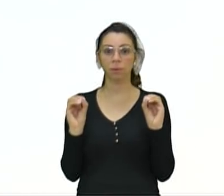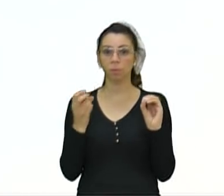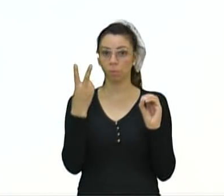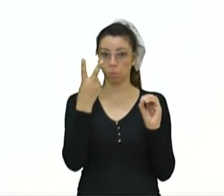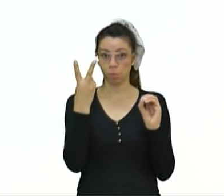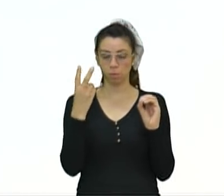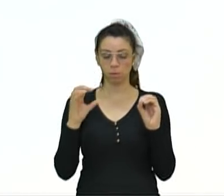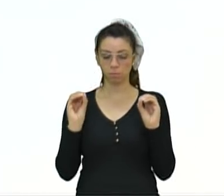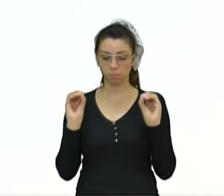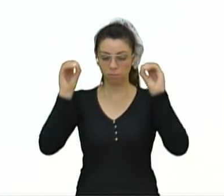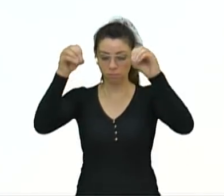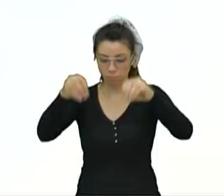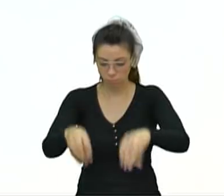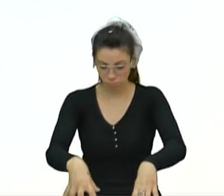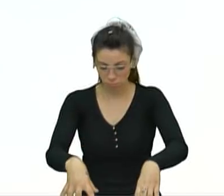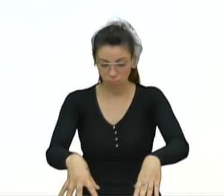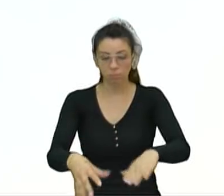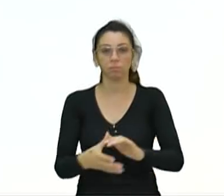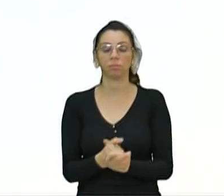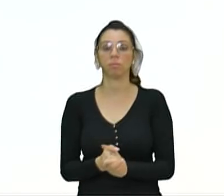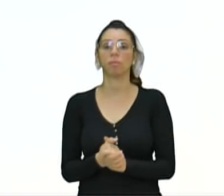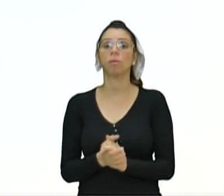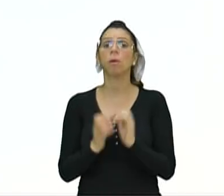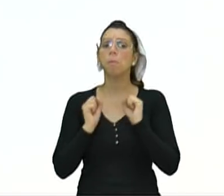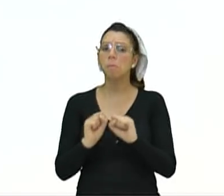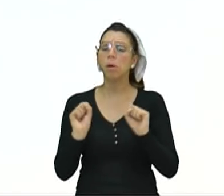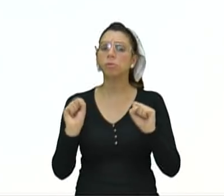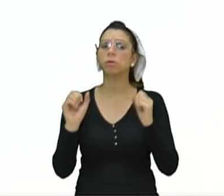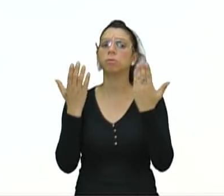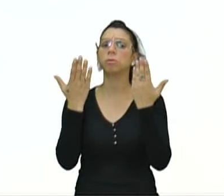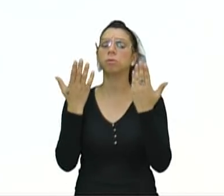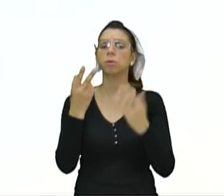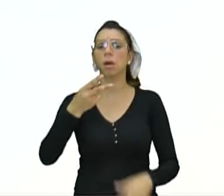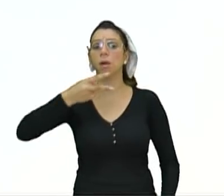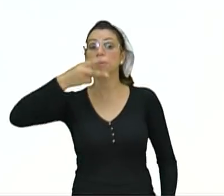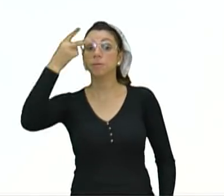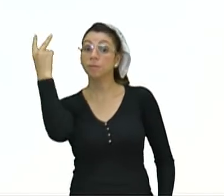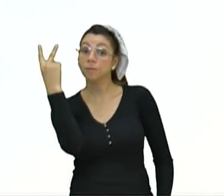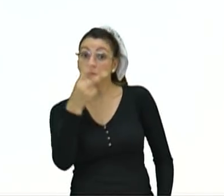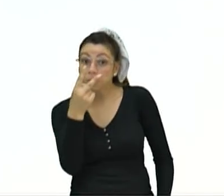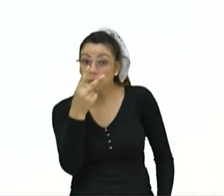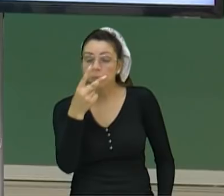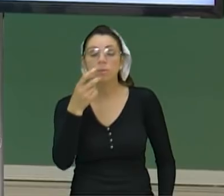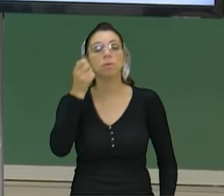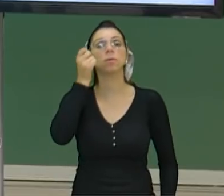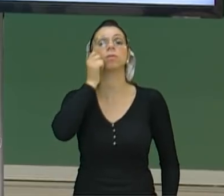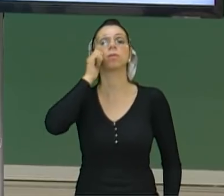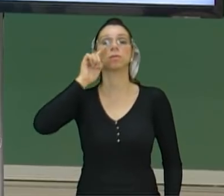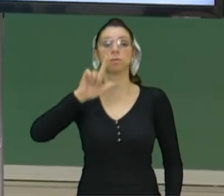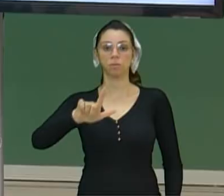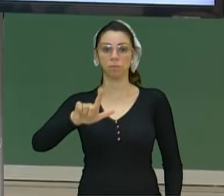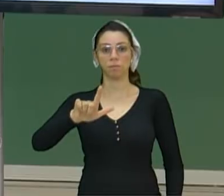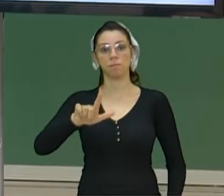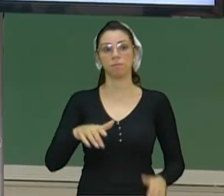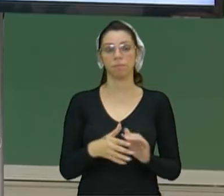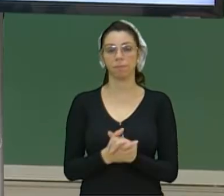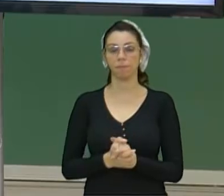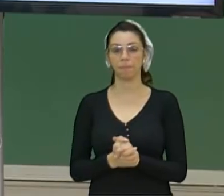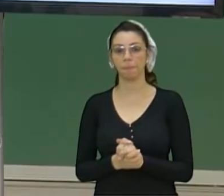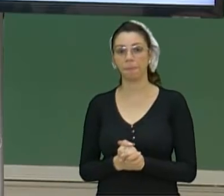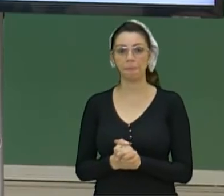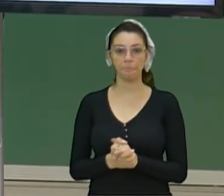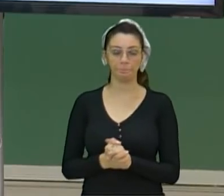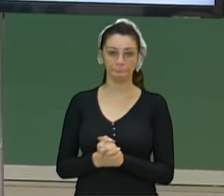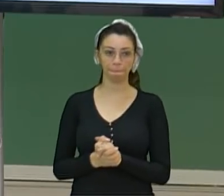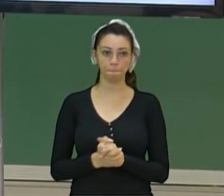tirou e repôs. Qual que é a probabilidade da segunda ser azul? Então, eu quero saber a probabilidade da segunda,